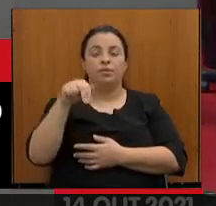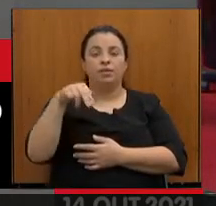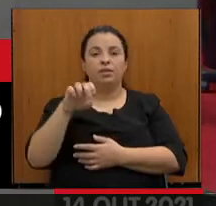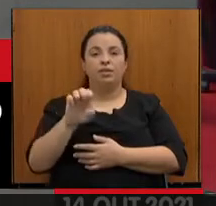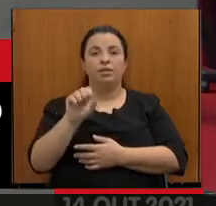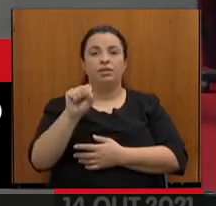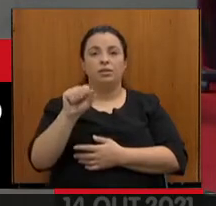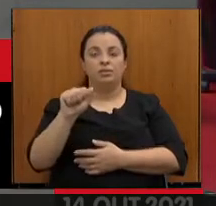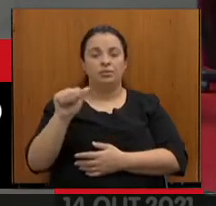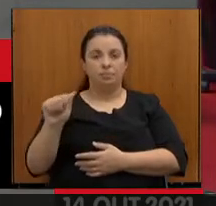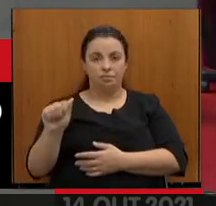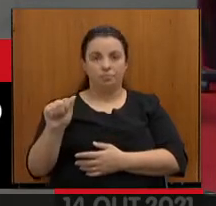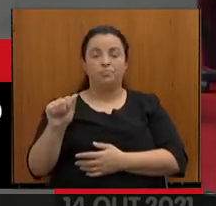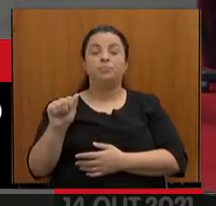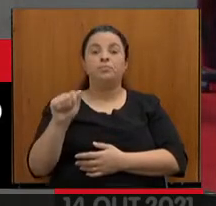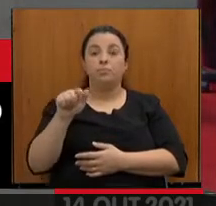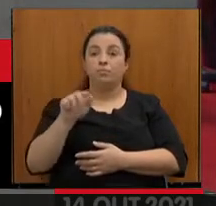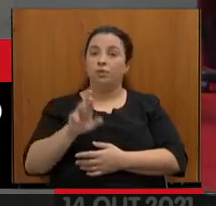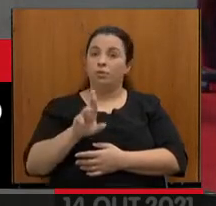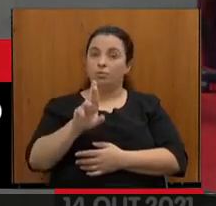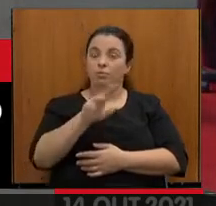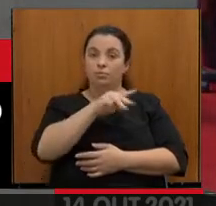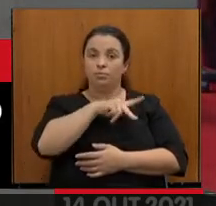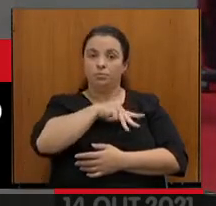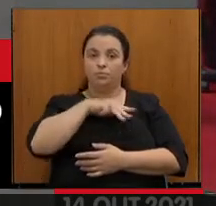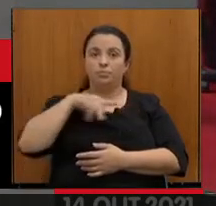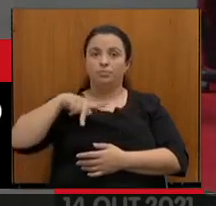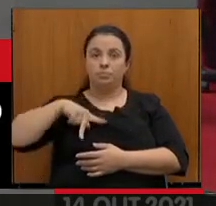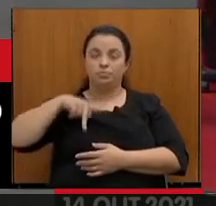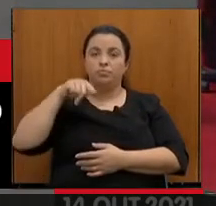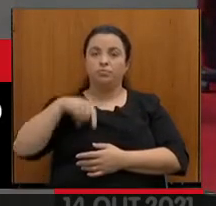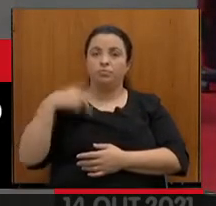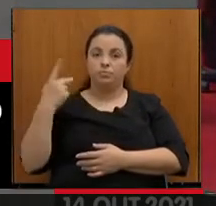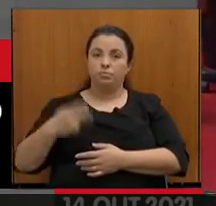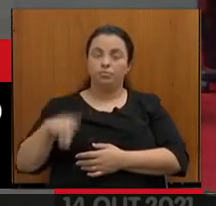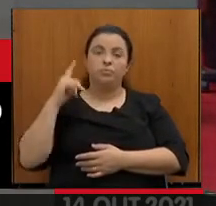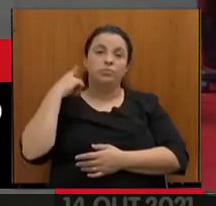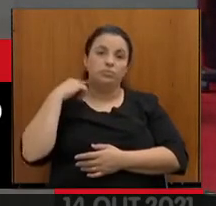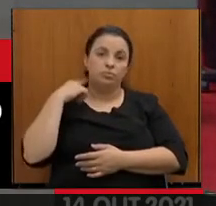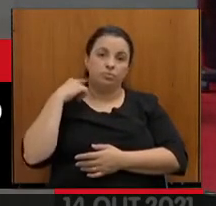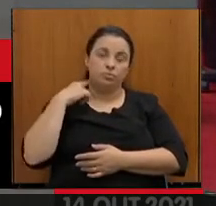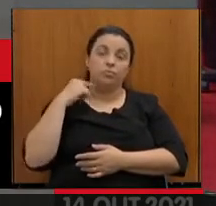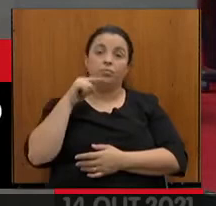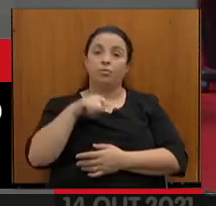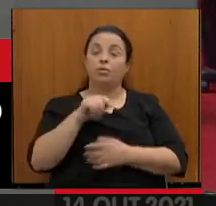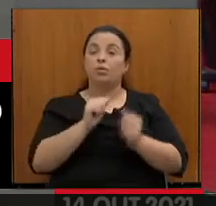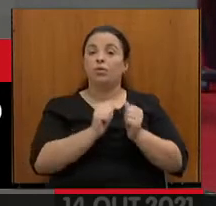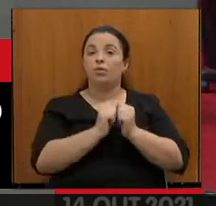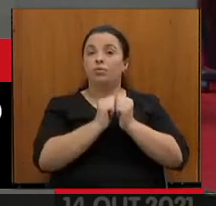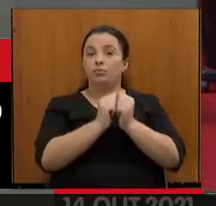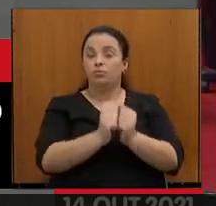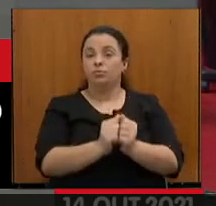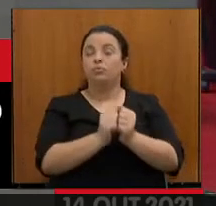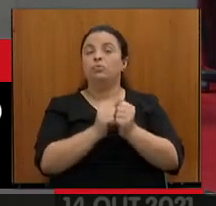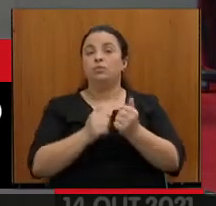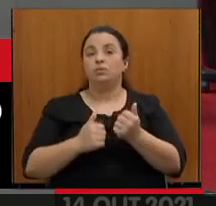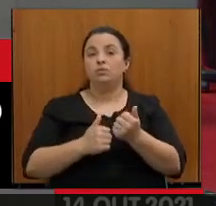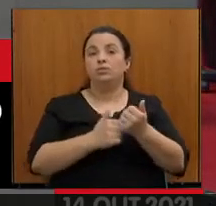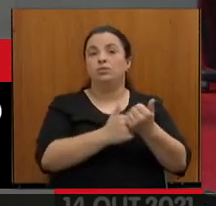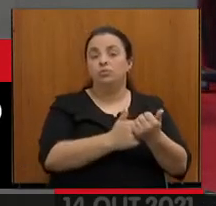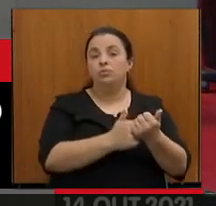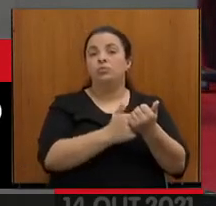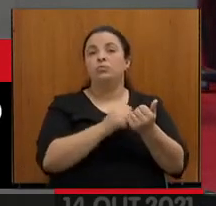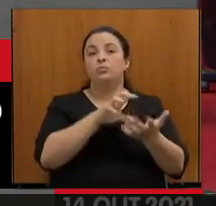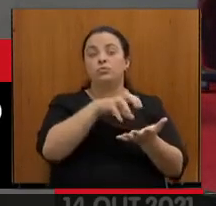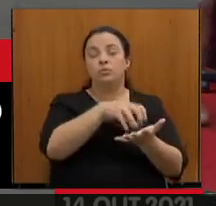Rebelo Horta, representando o Ministério Público de Minas Gerais. Ela está acompanhada da assessora do Centro de